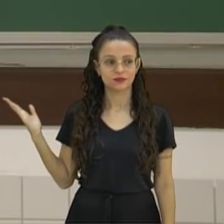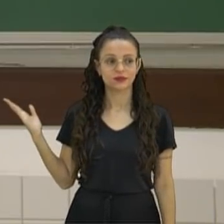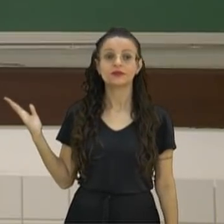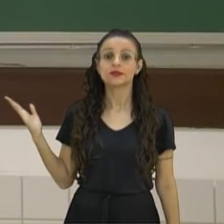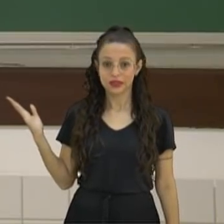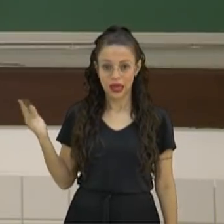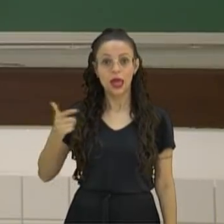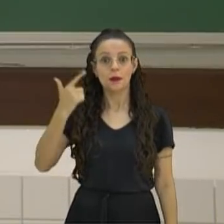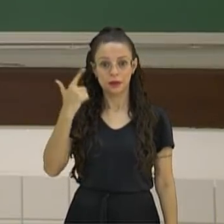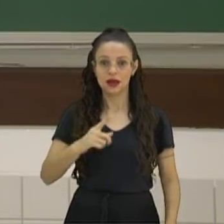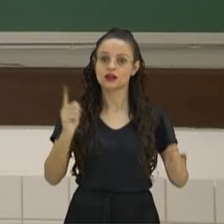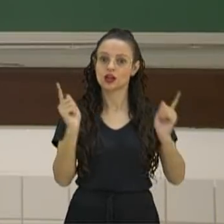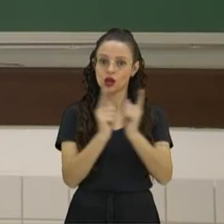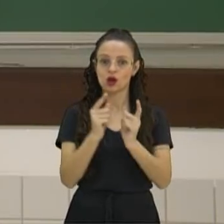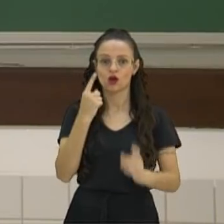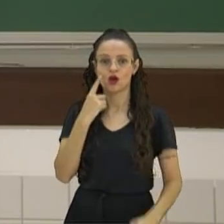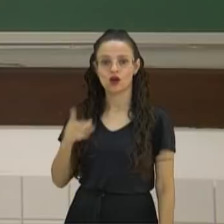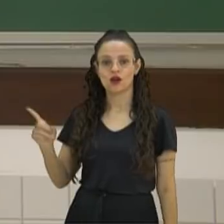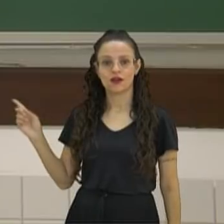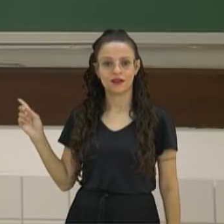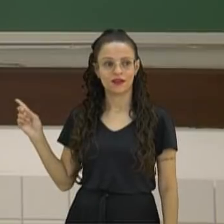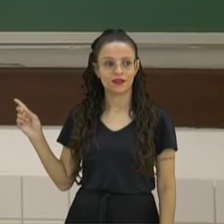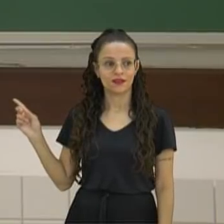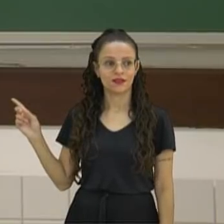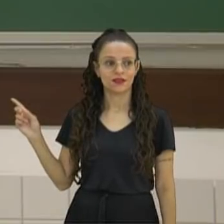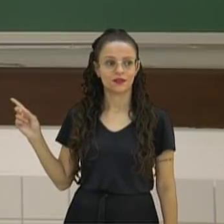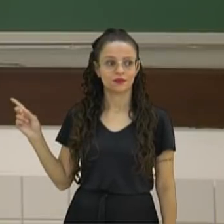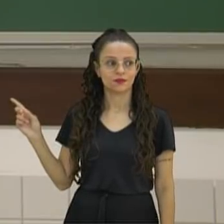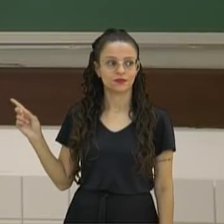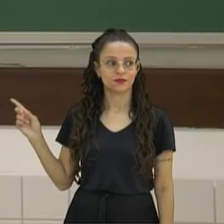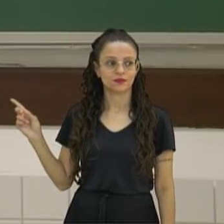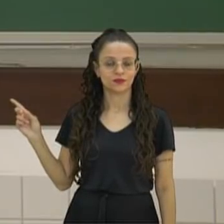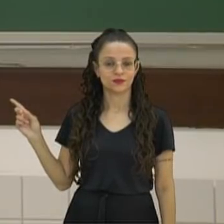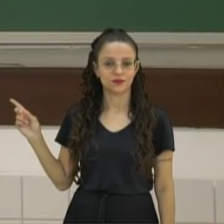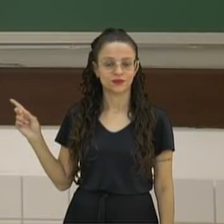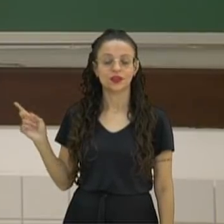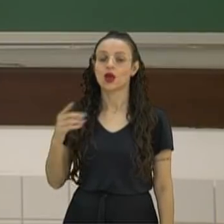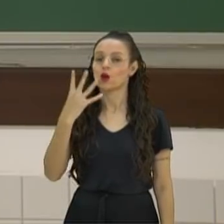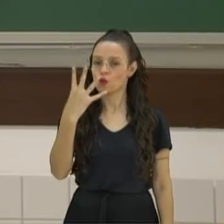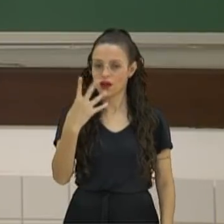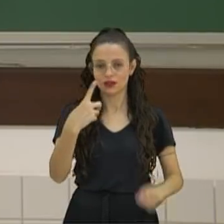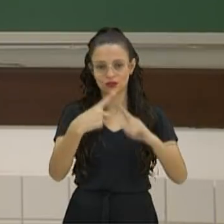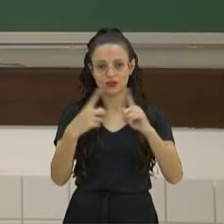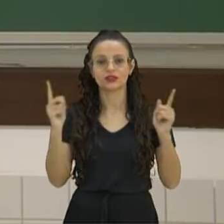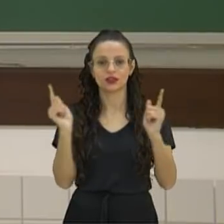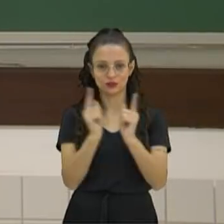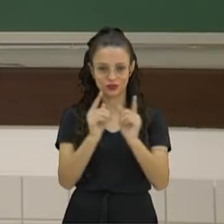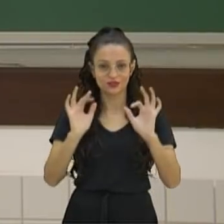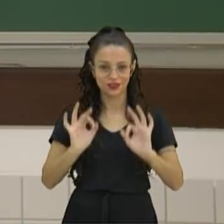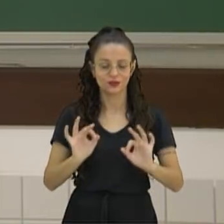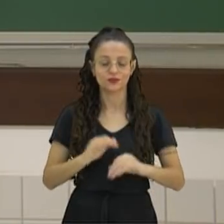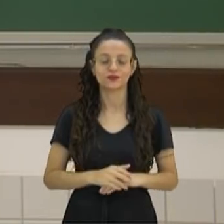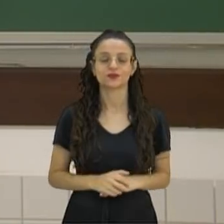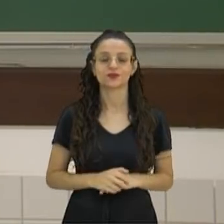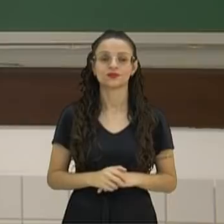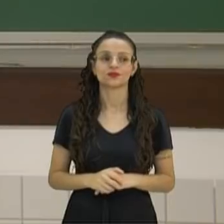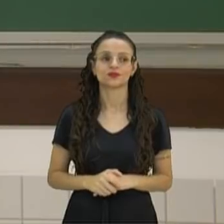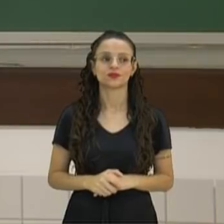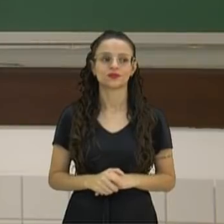reduzir aqui mais, então eu dobrei aqui, eu vou ter o quê? 4 vezes reduzido, certo?